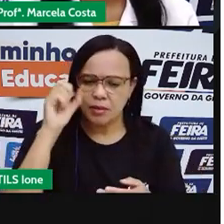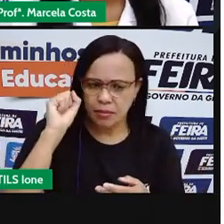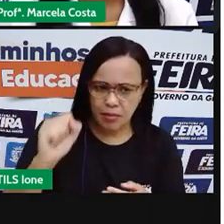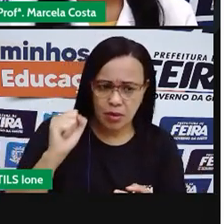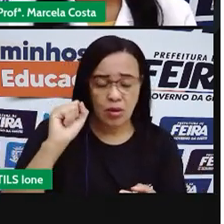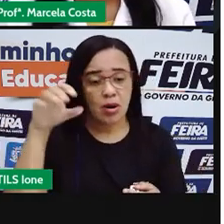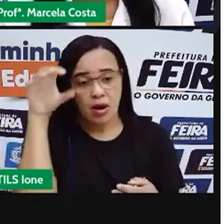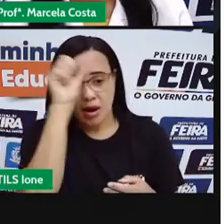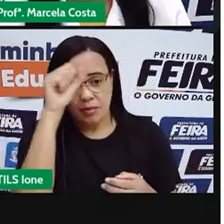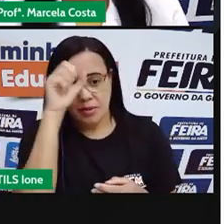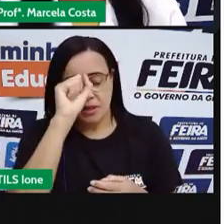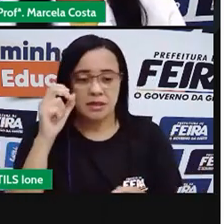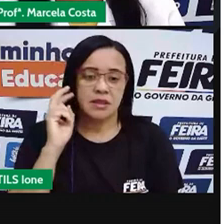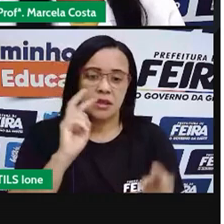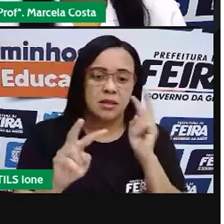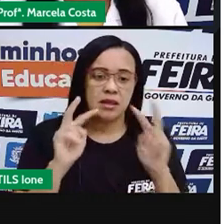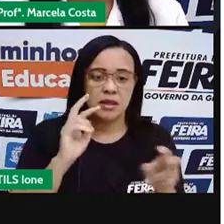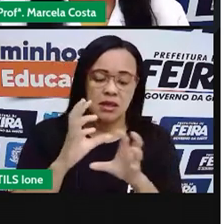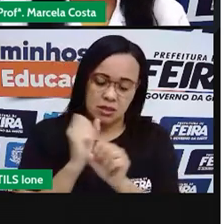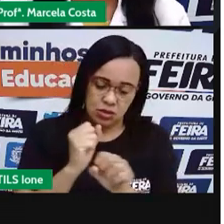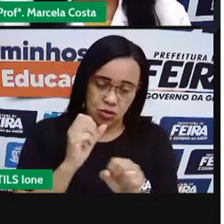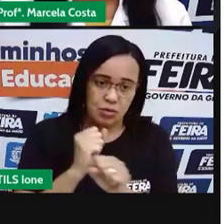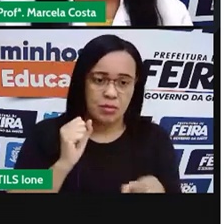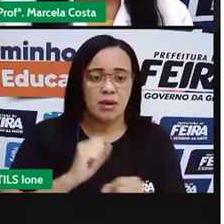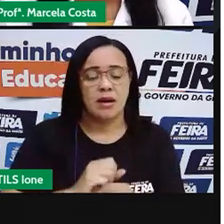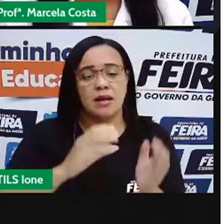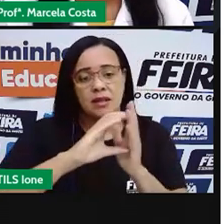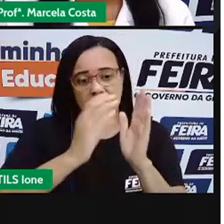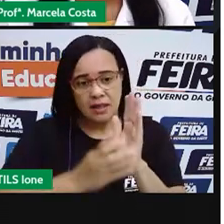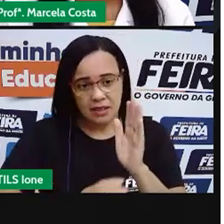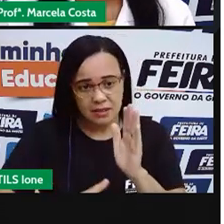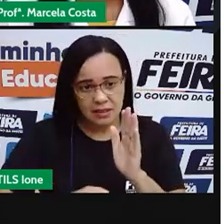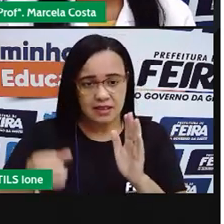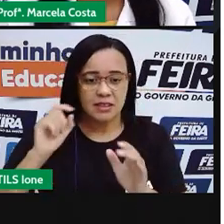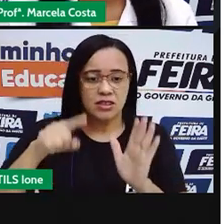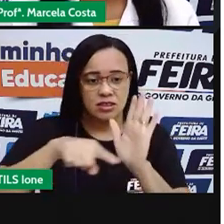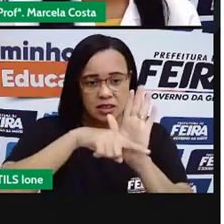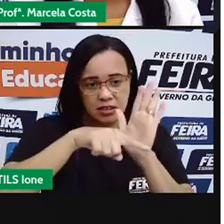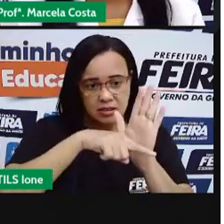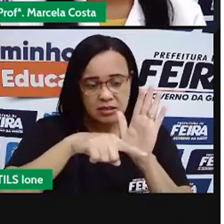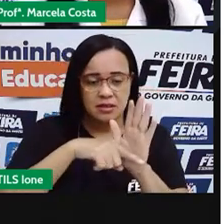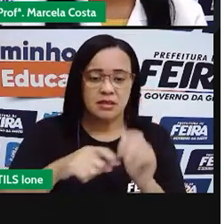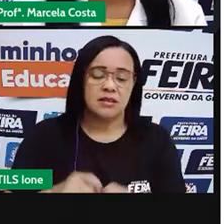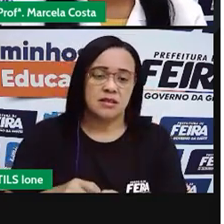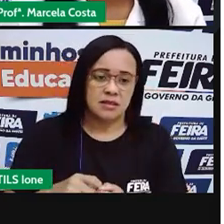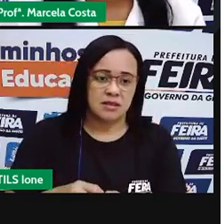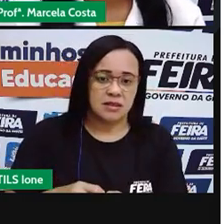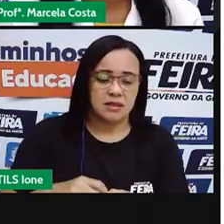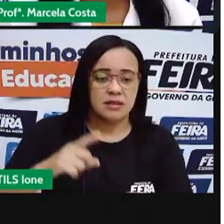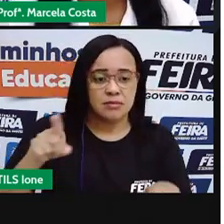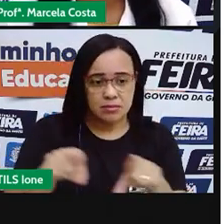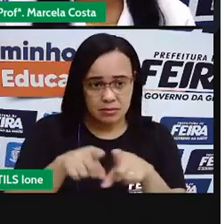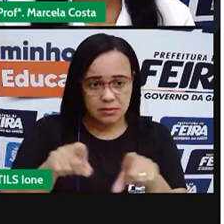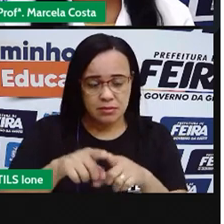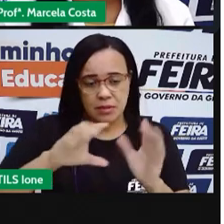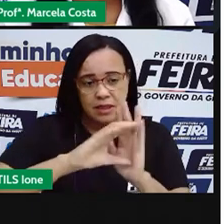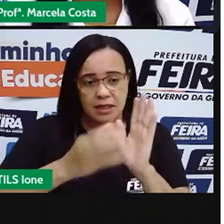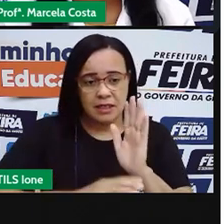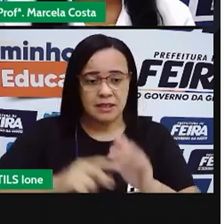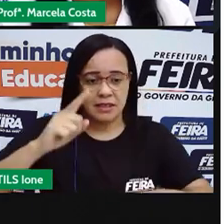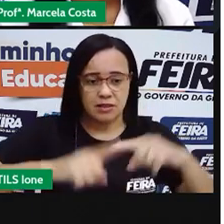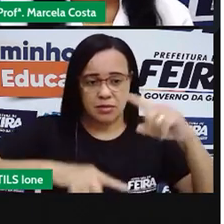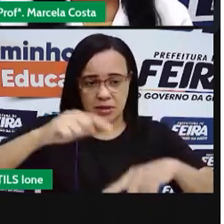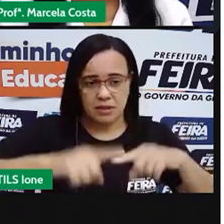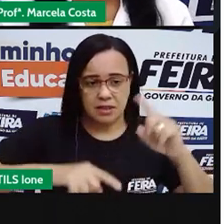a observar e a comparar características dos diferentes tipos de materiais que a gente encontra no nosso